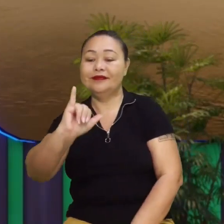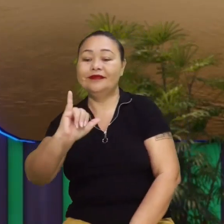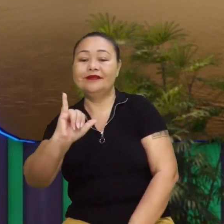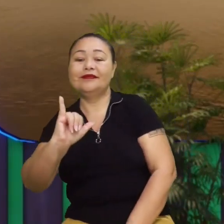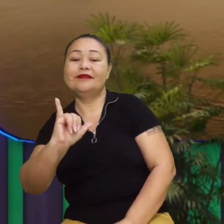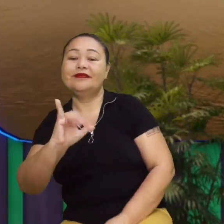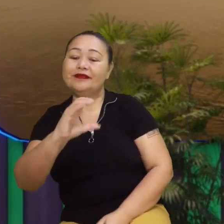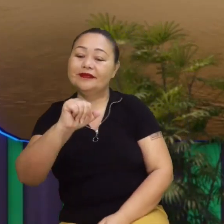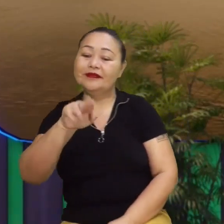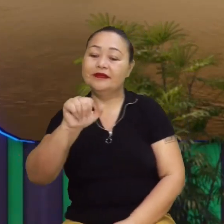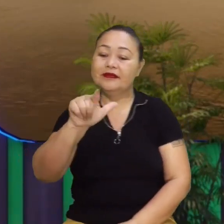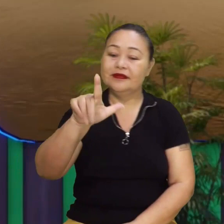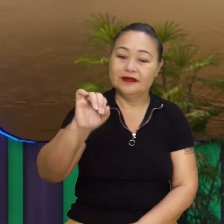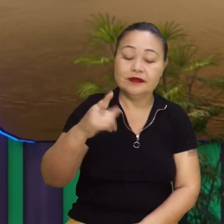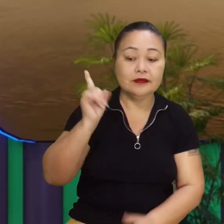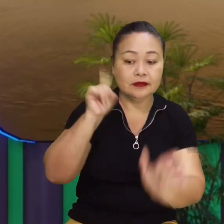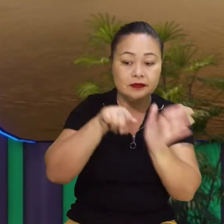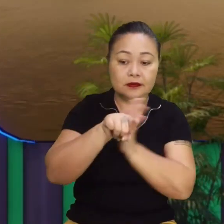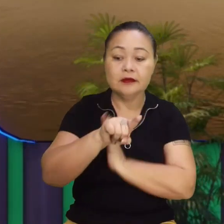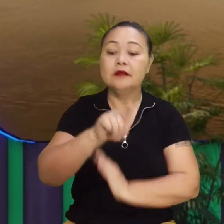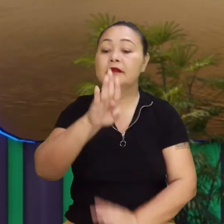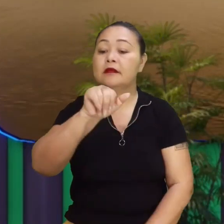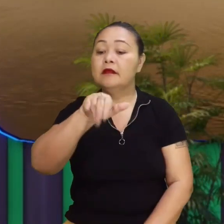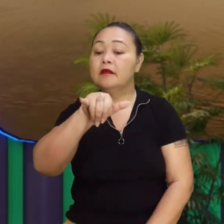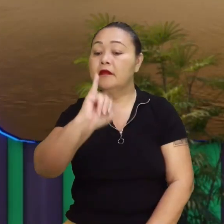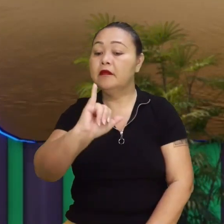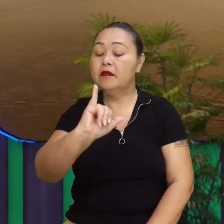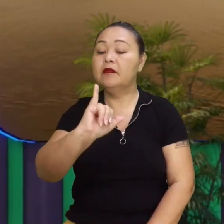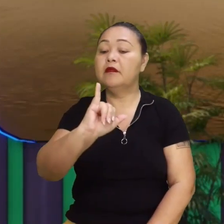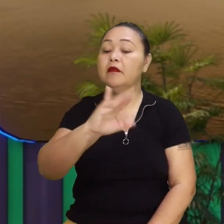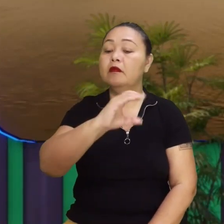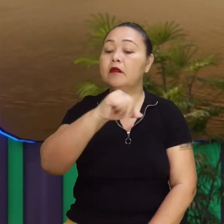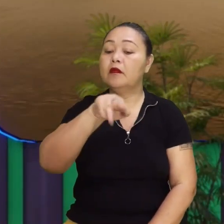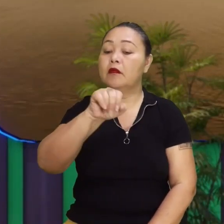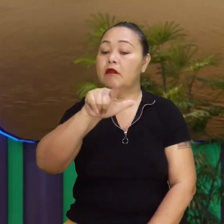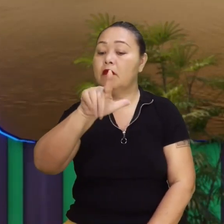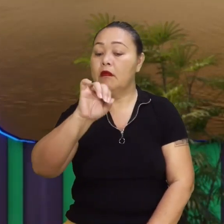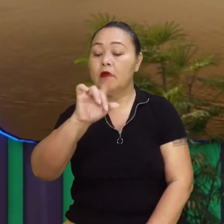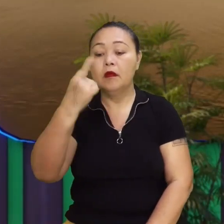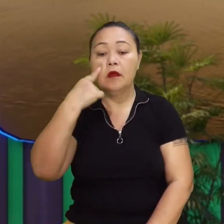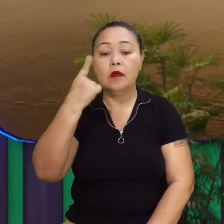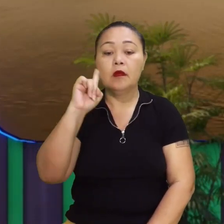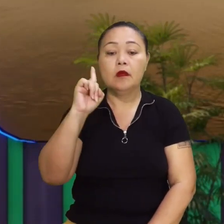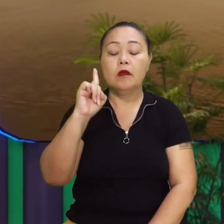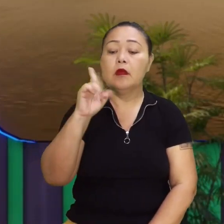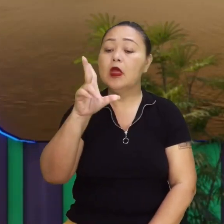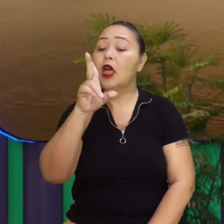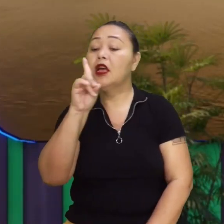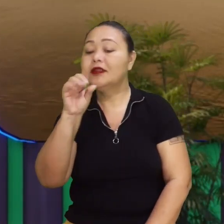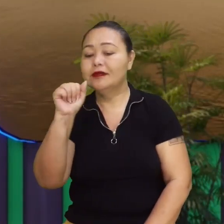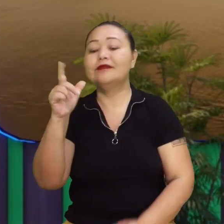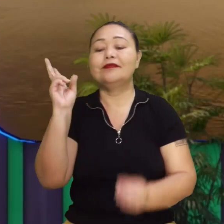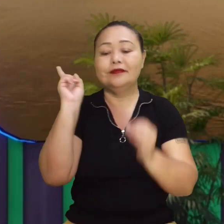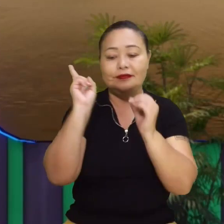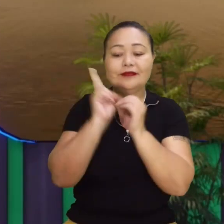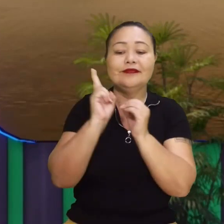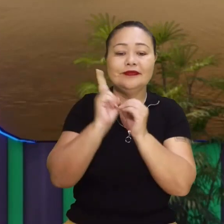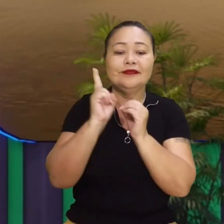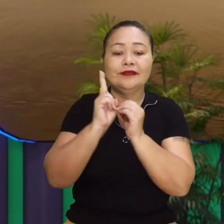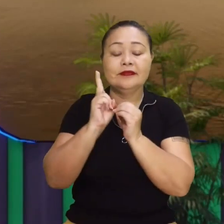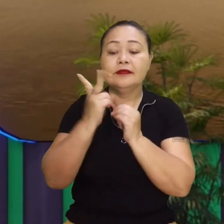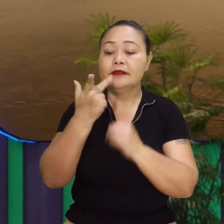lembrei nem procurei a música Baby Consuelo aí é o nome da música é acho que ele já tinha ido uma coisa assim